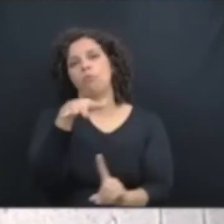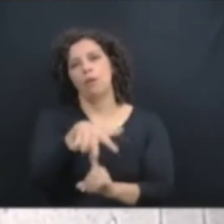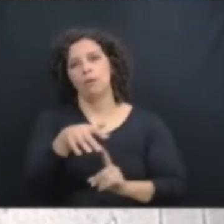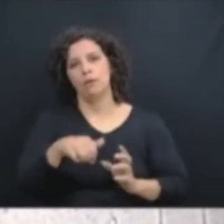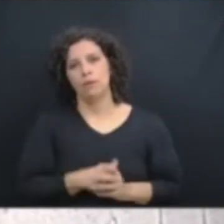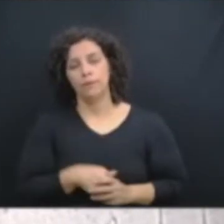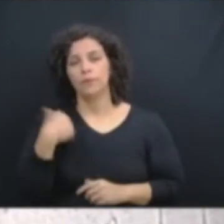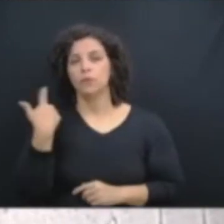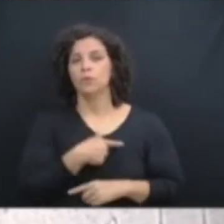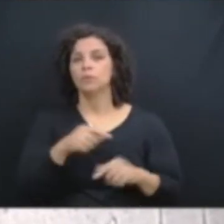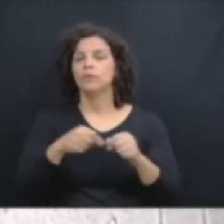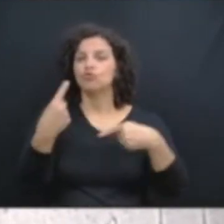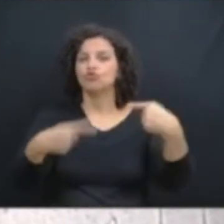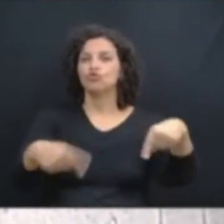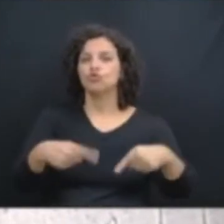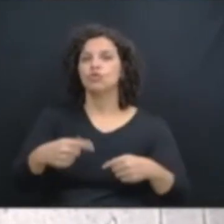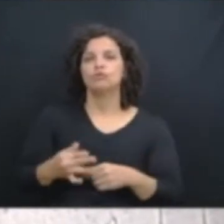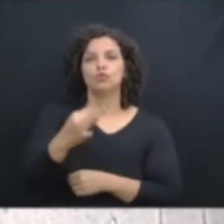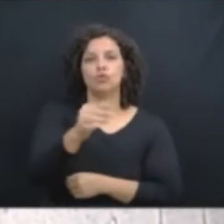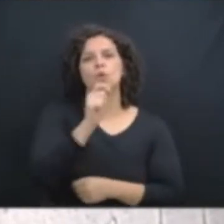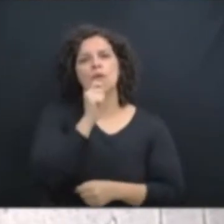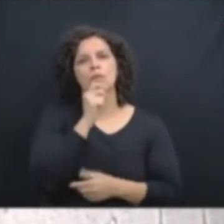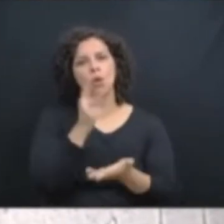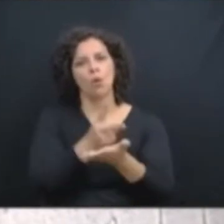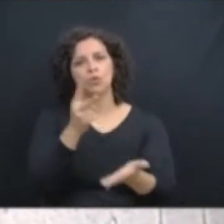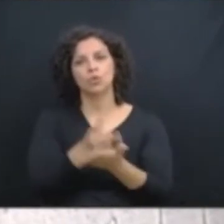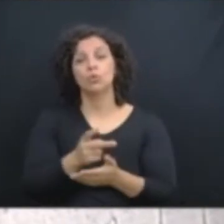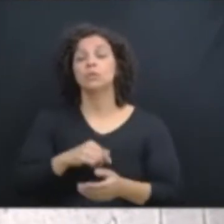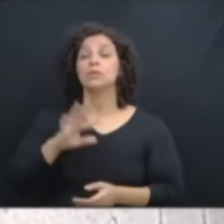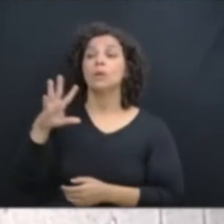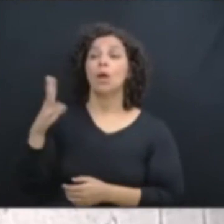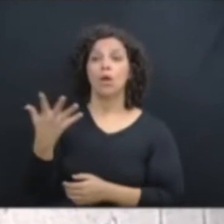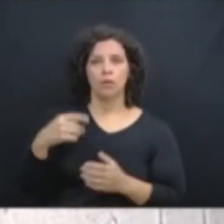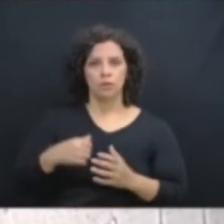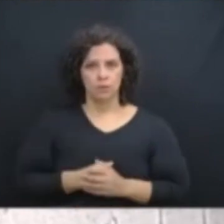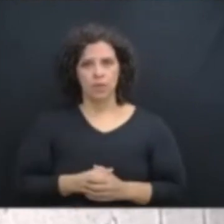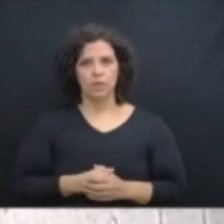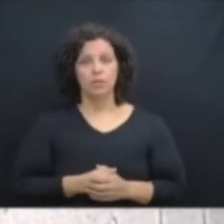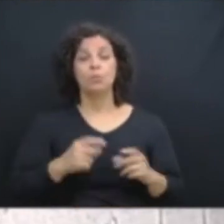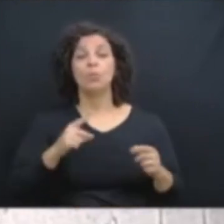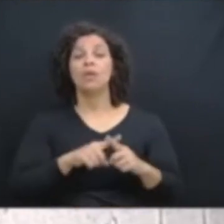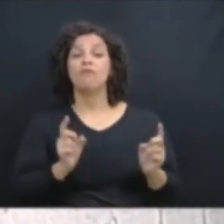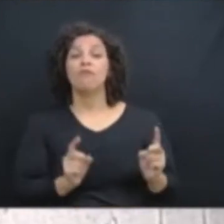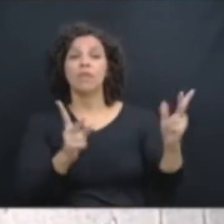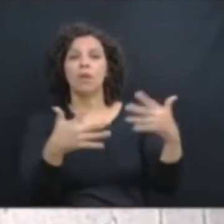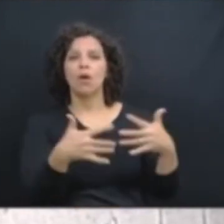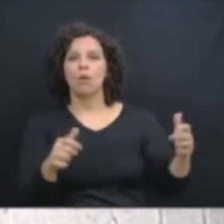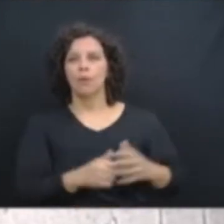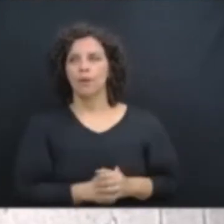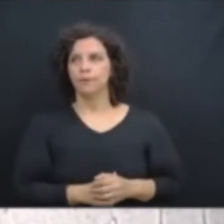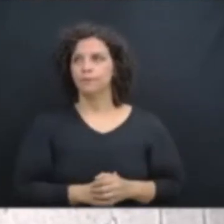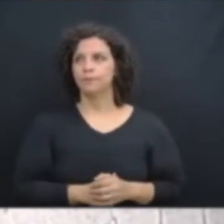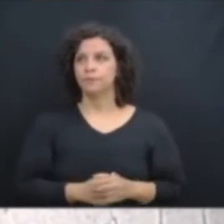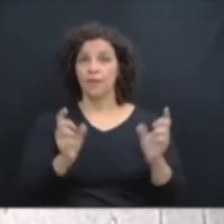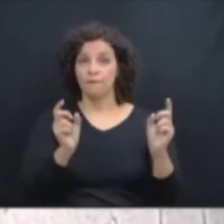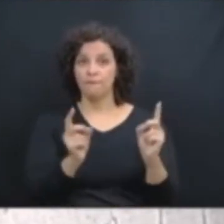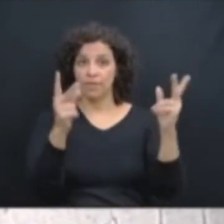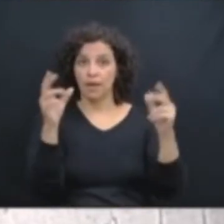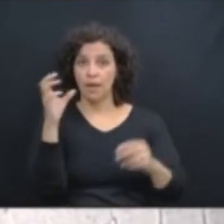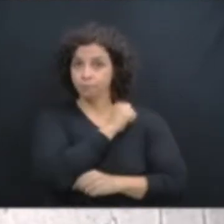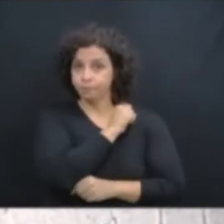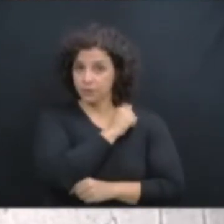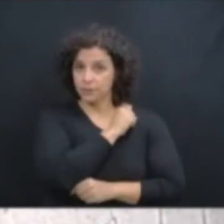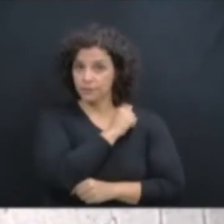paranaense, nós vamos debater ainda mais o que está ocorrendo na venda da Copel. Venda